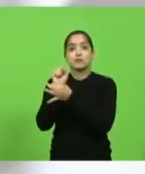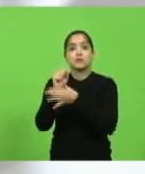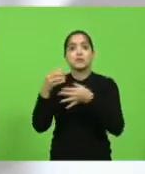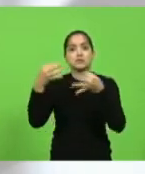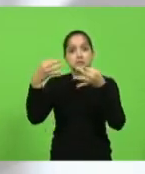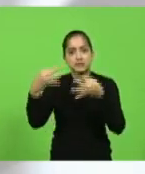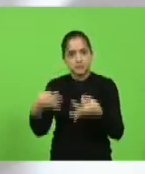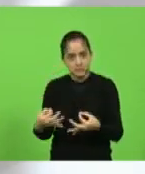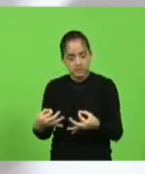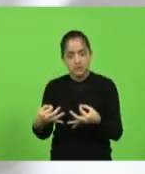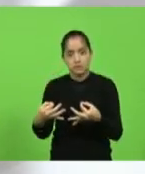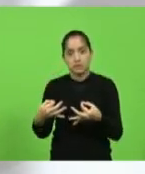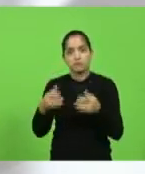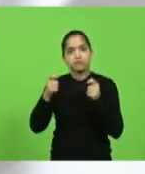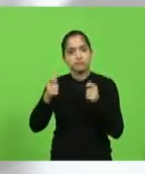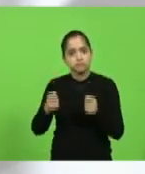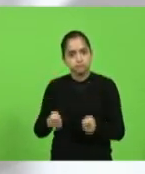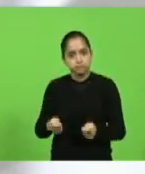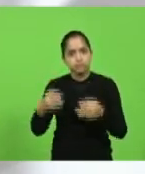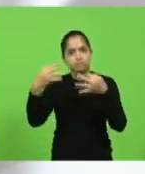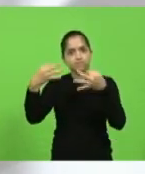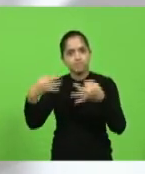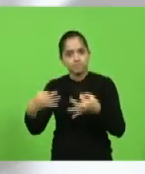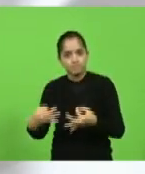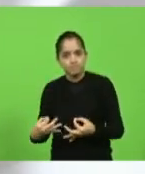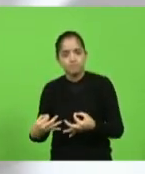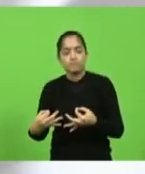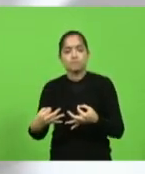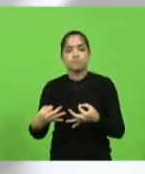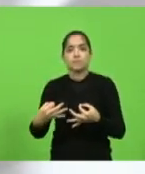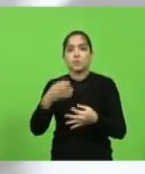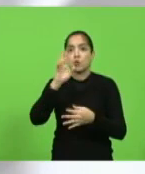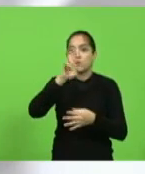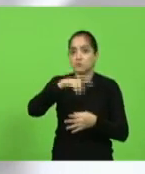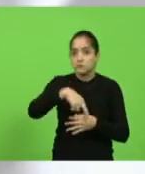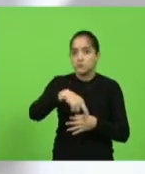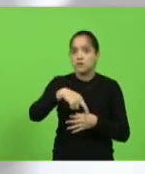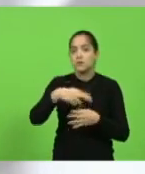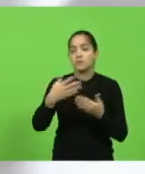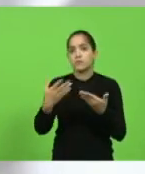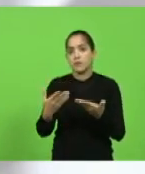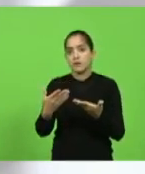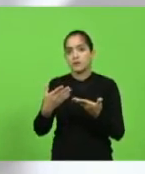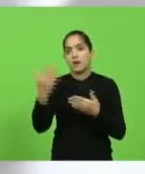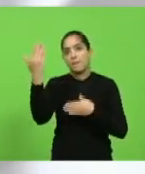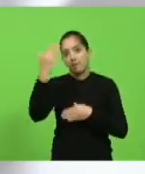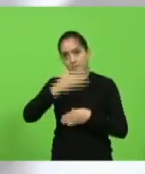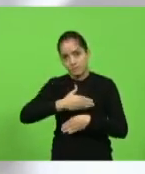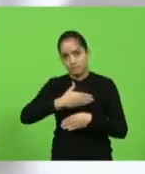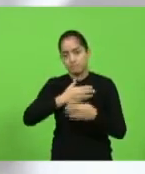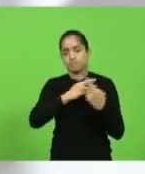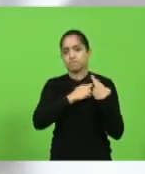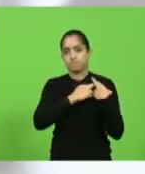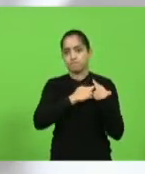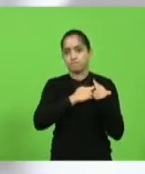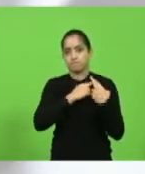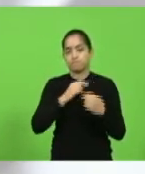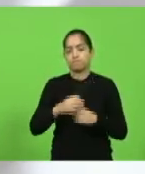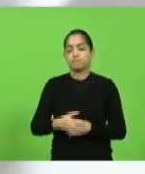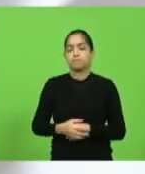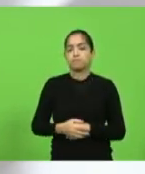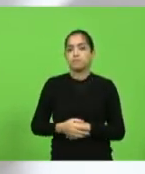com precisão, coerência, lógica, racionalidade, suficiente para ter comprovada a imputação.